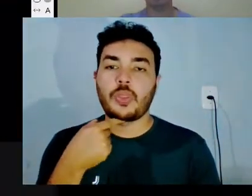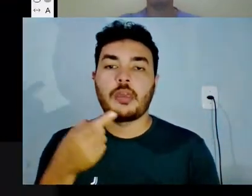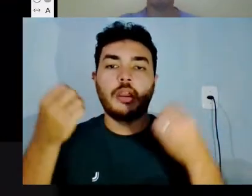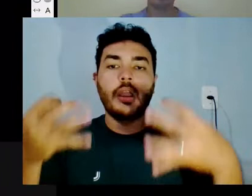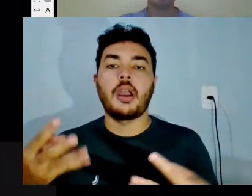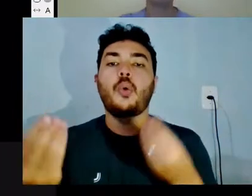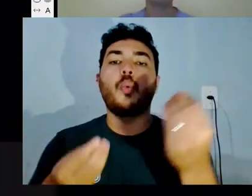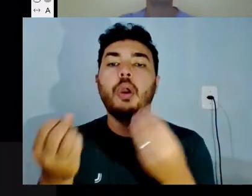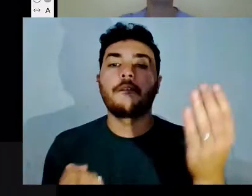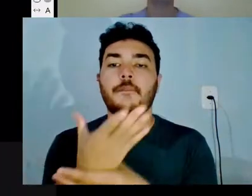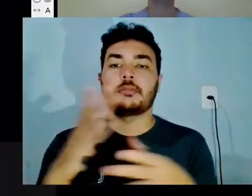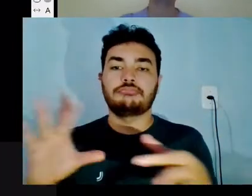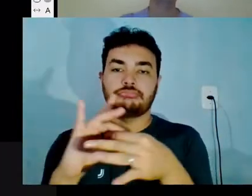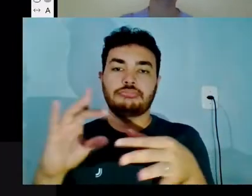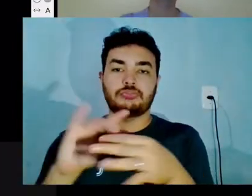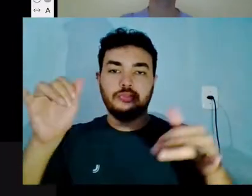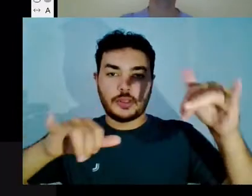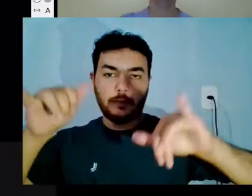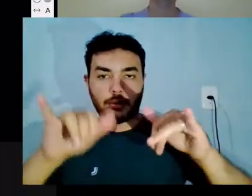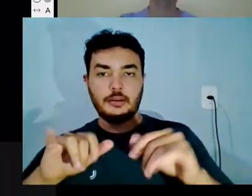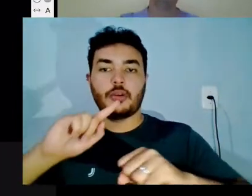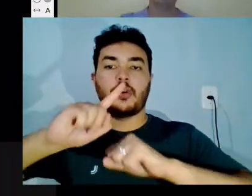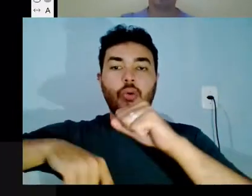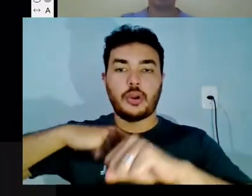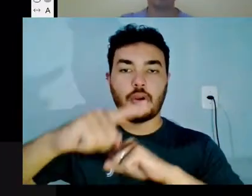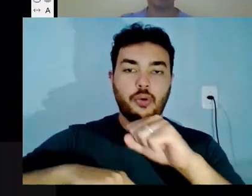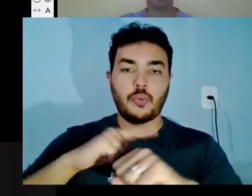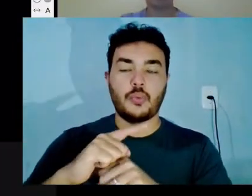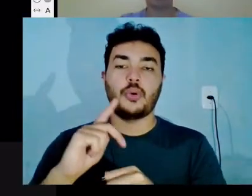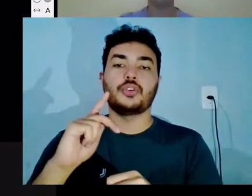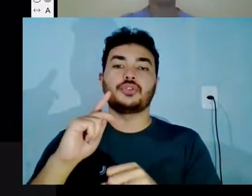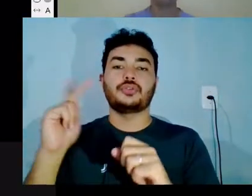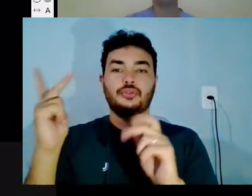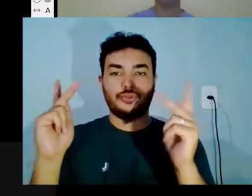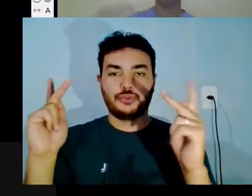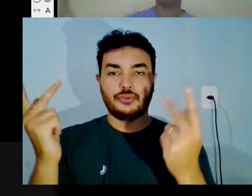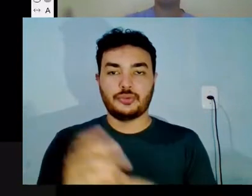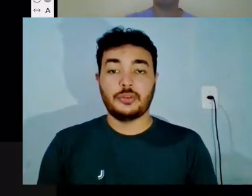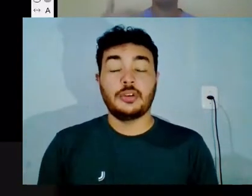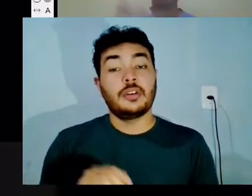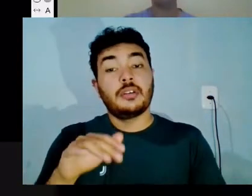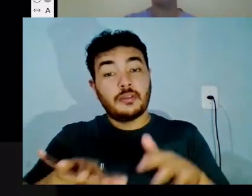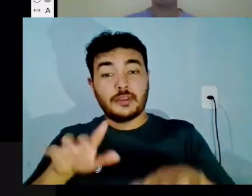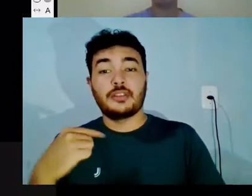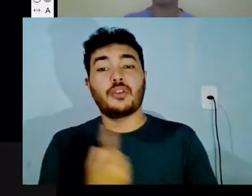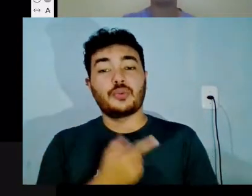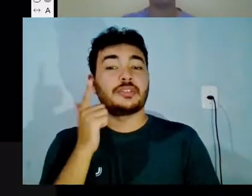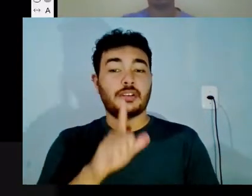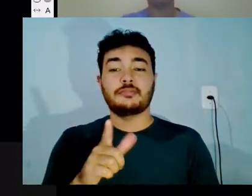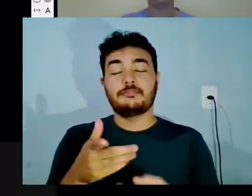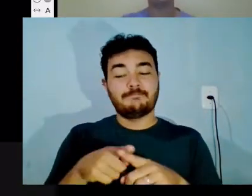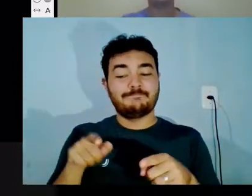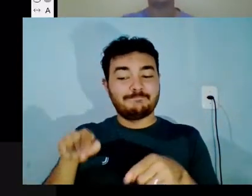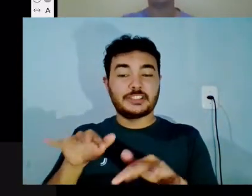explicar a formação da ligação química do átomo de hidrogênio com o compartilhamento dos elétrons. Pode ser que a gente consiga, mas não é essa a função de onda.